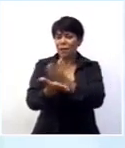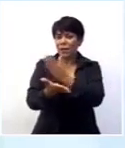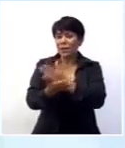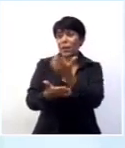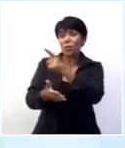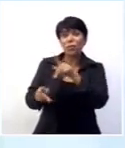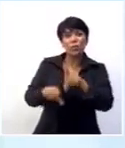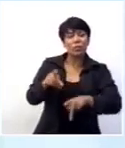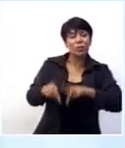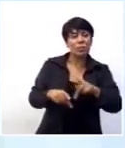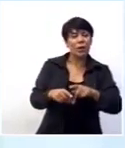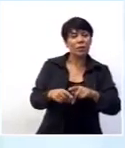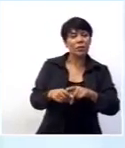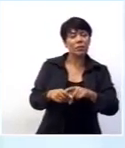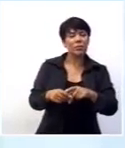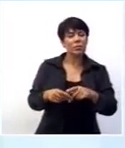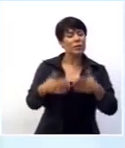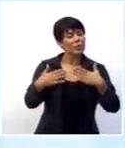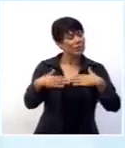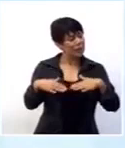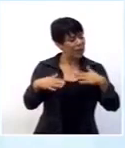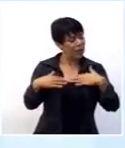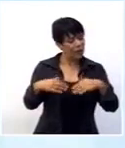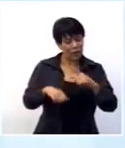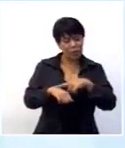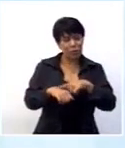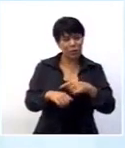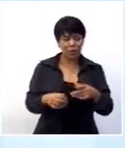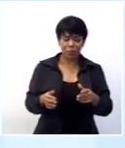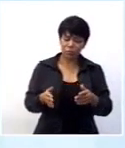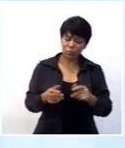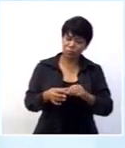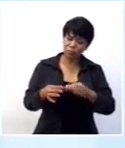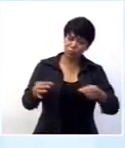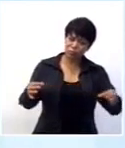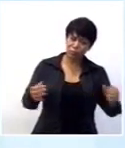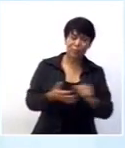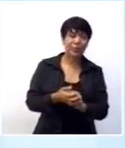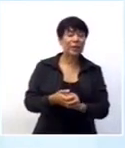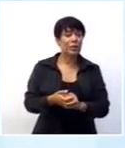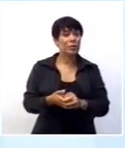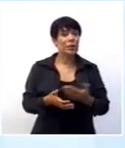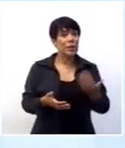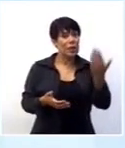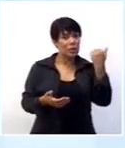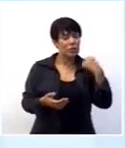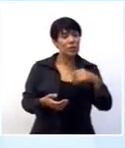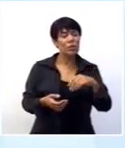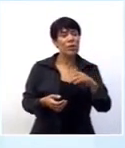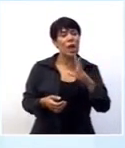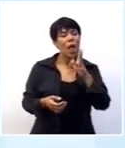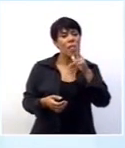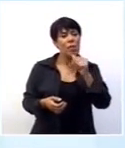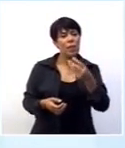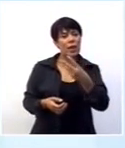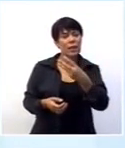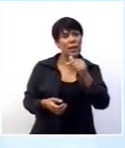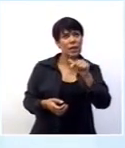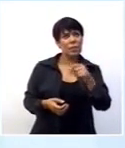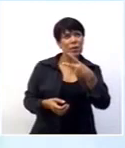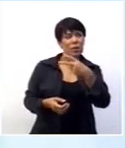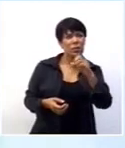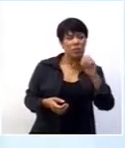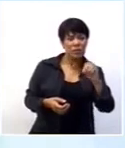uma forma tranquila, por um bom período. Então o Antigo Império ele tem uma duração bem grande, né, de 3.200 a.C.